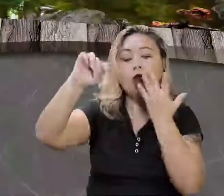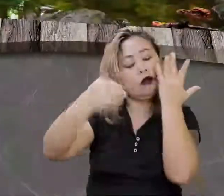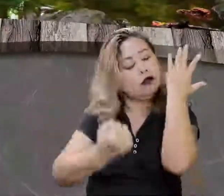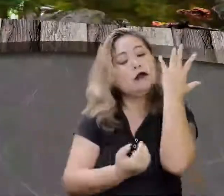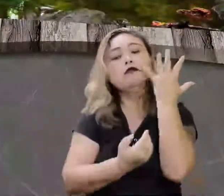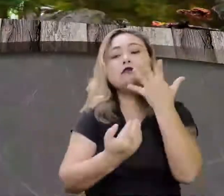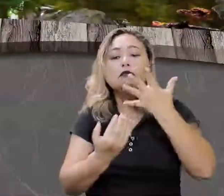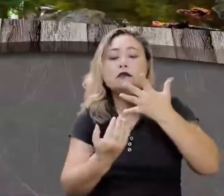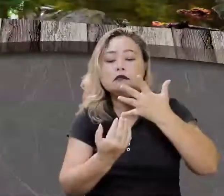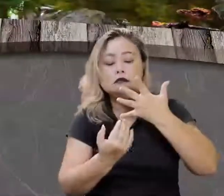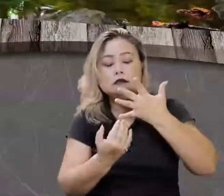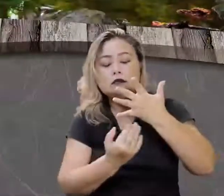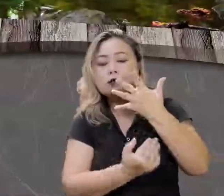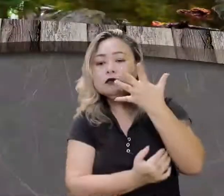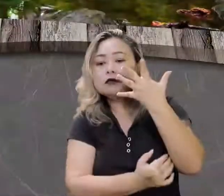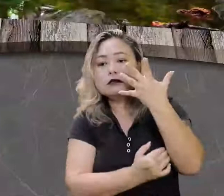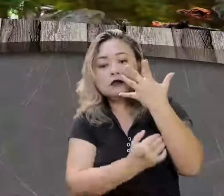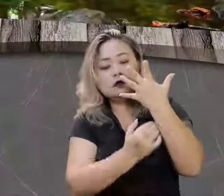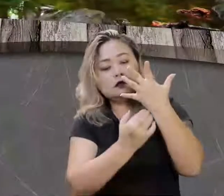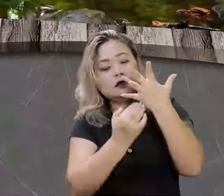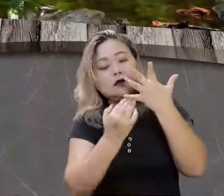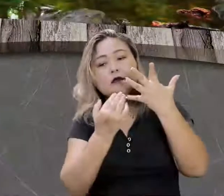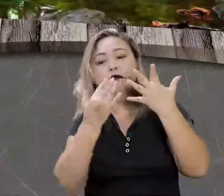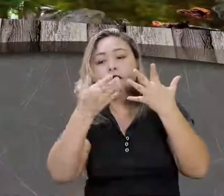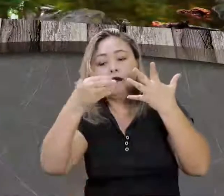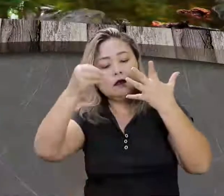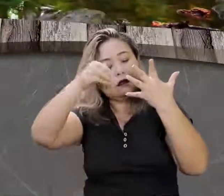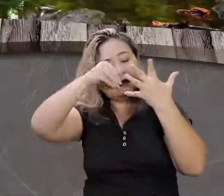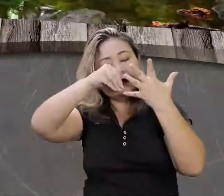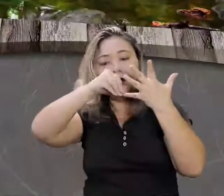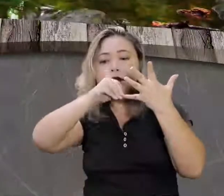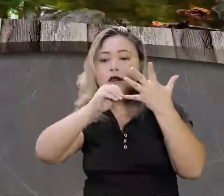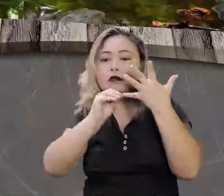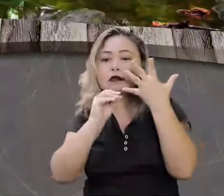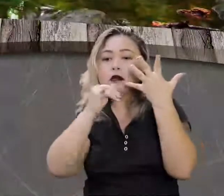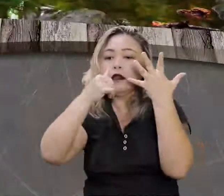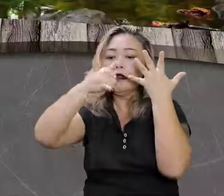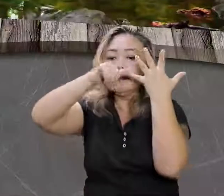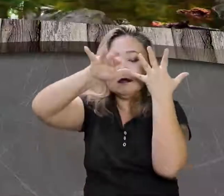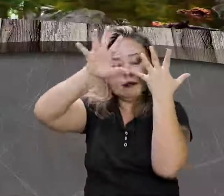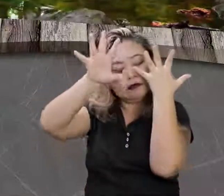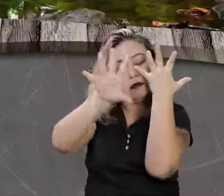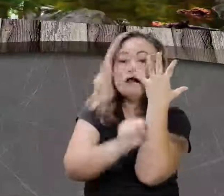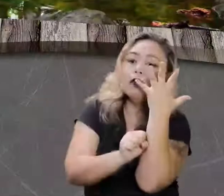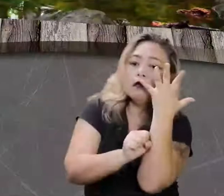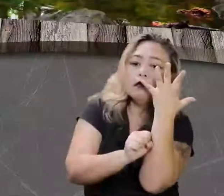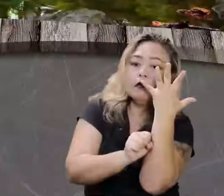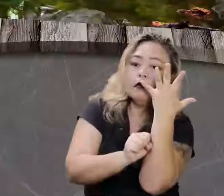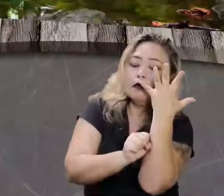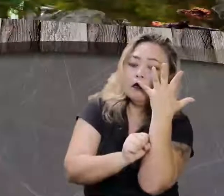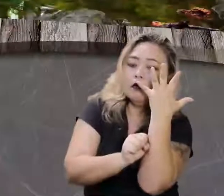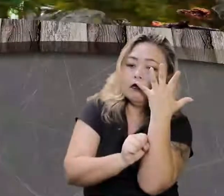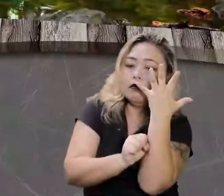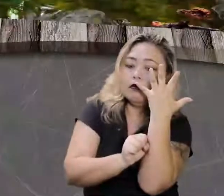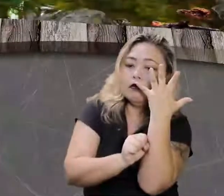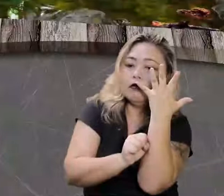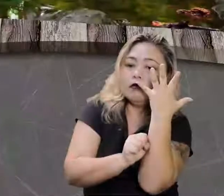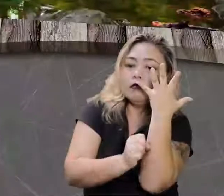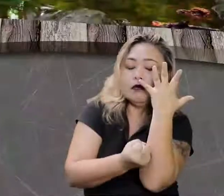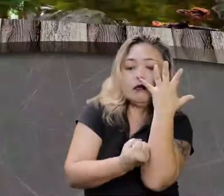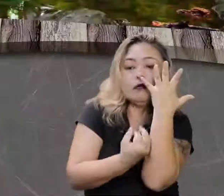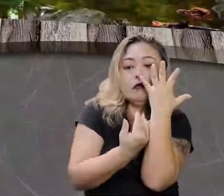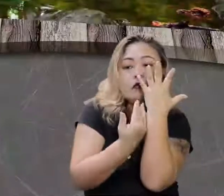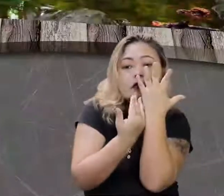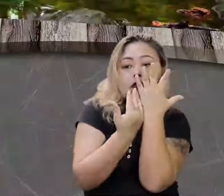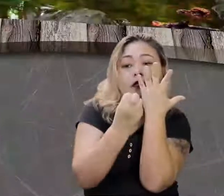Nesse processo, ela vai produzir a glicose, vai armazenar energia, vai adquirir uma